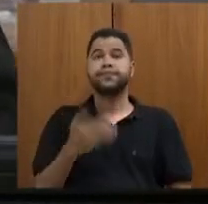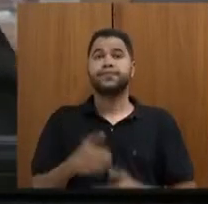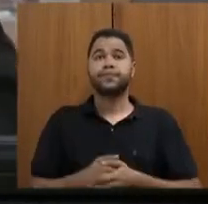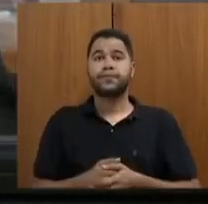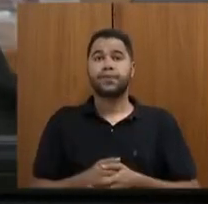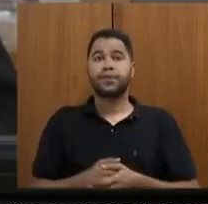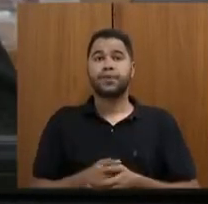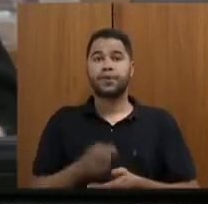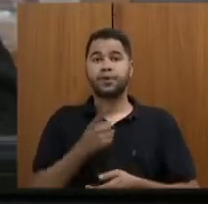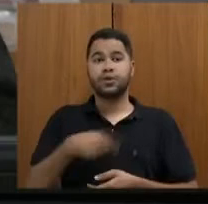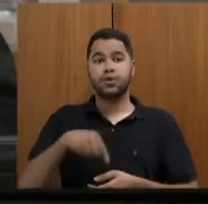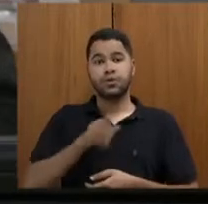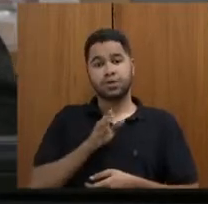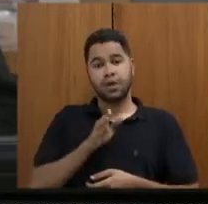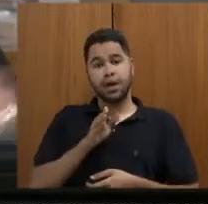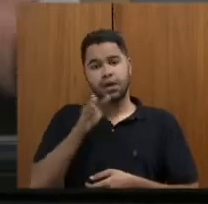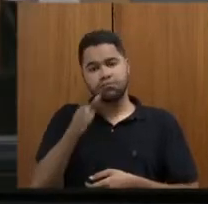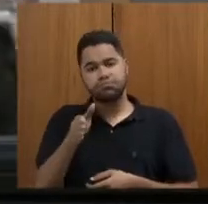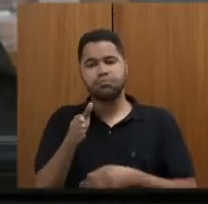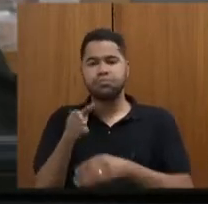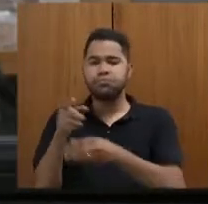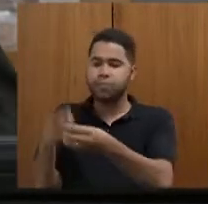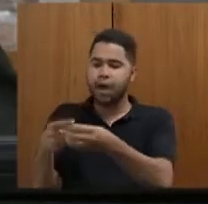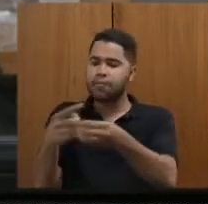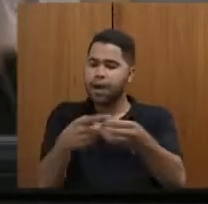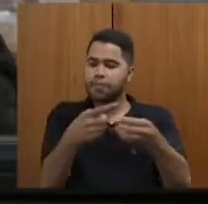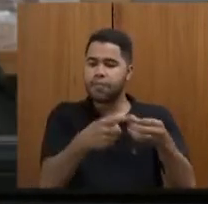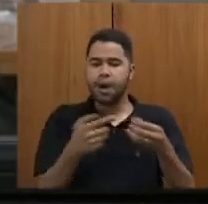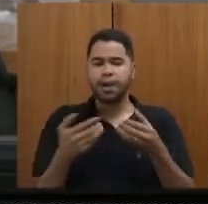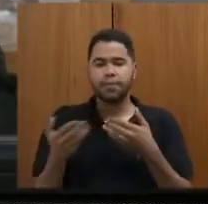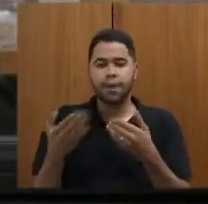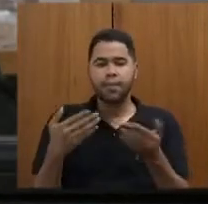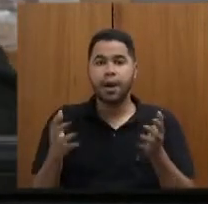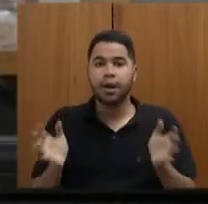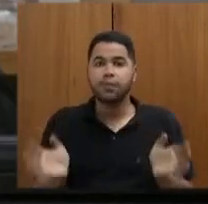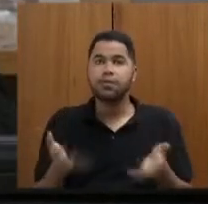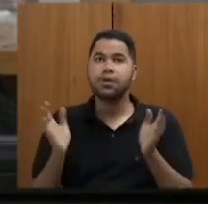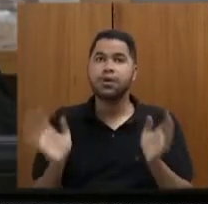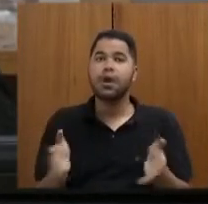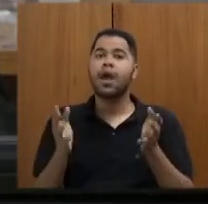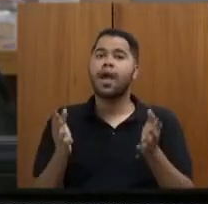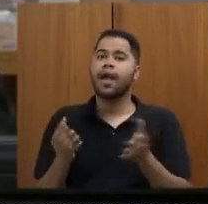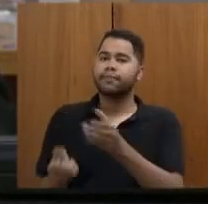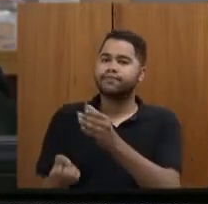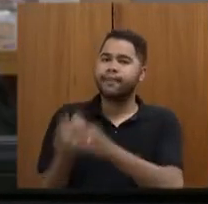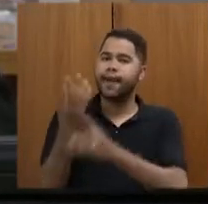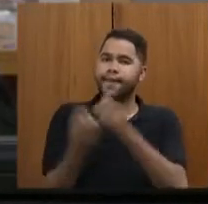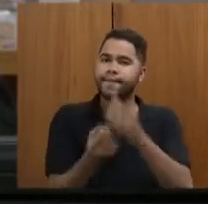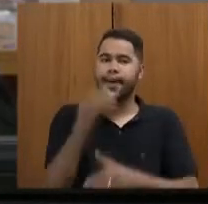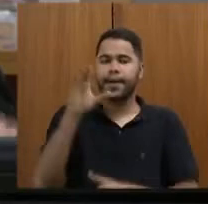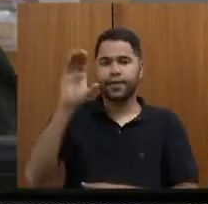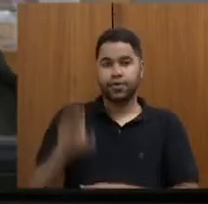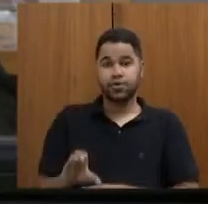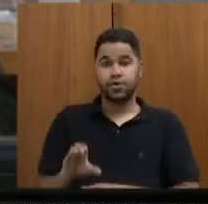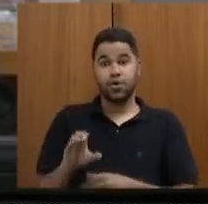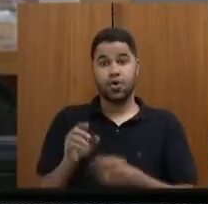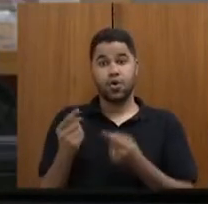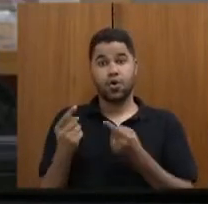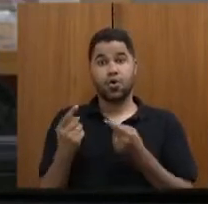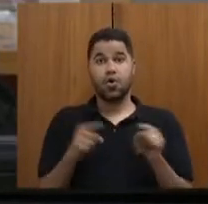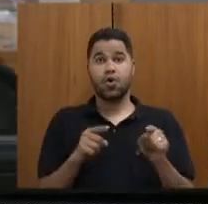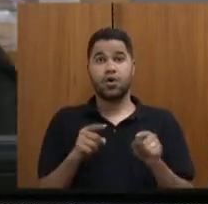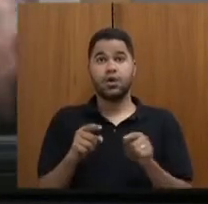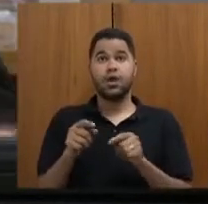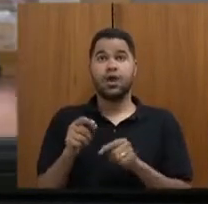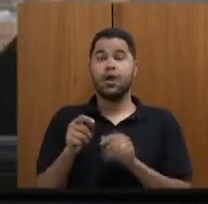da nossa ida à conversa com os municípios, é exatamente incentivar a formação de conselhos de política sobre drogas, que é